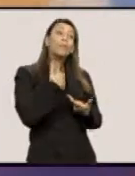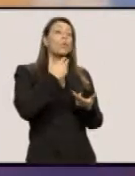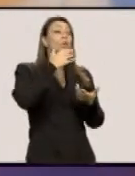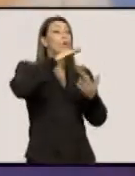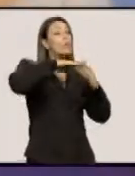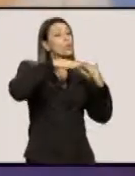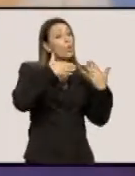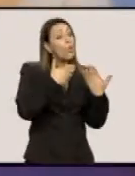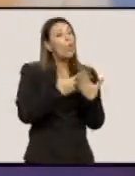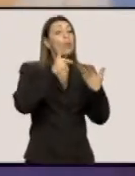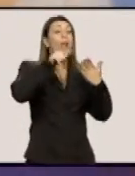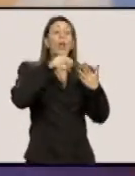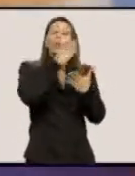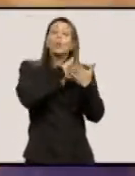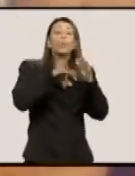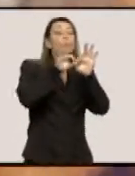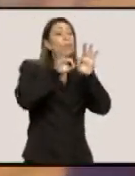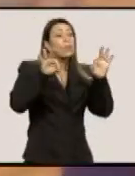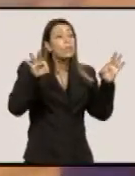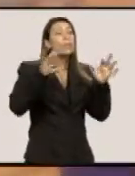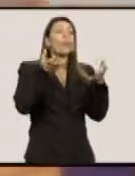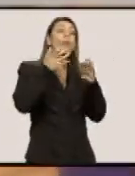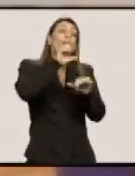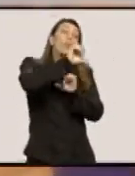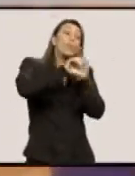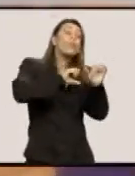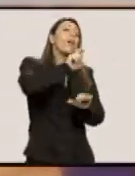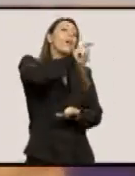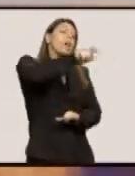tem pós-pago. Eu vou trocar por um pré-pago.